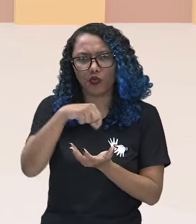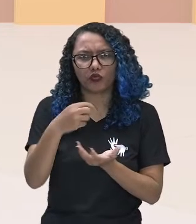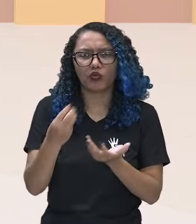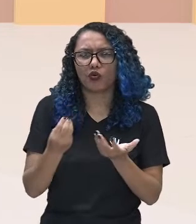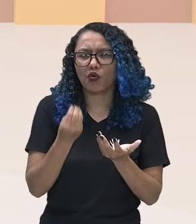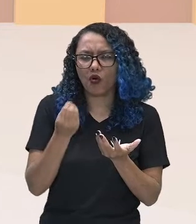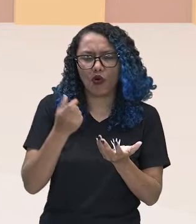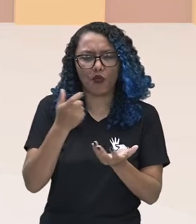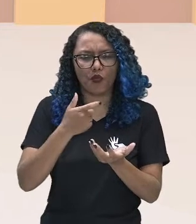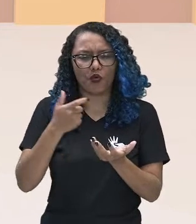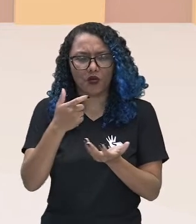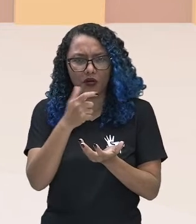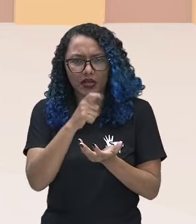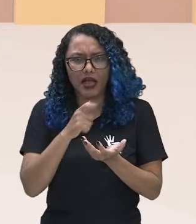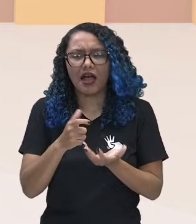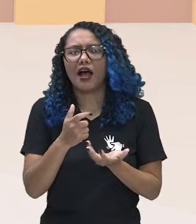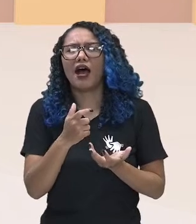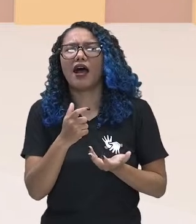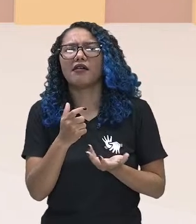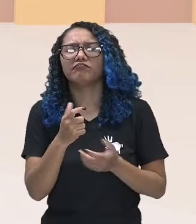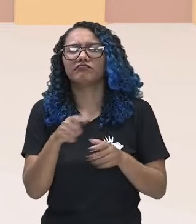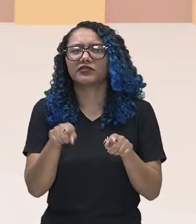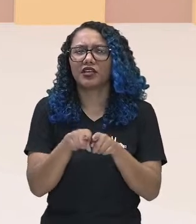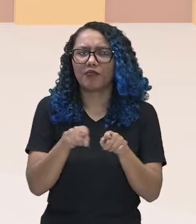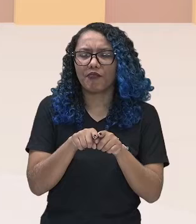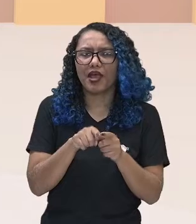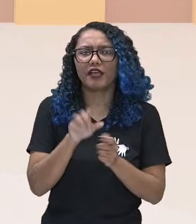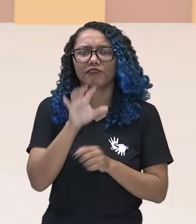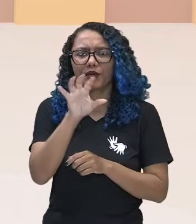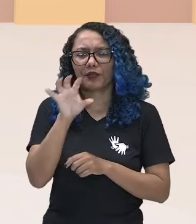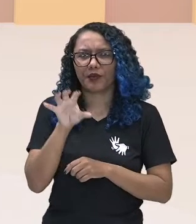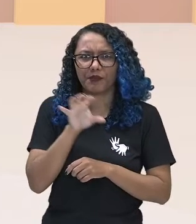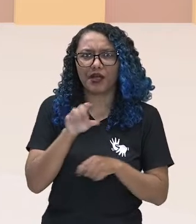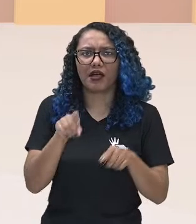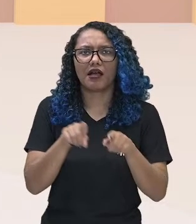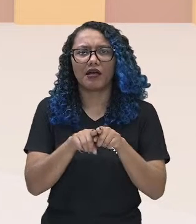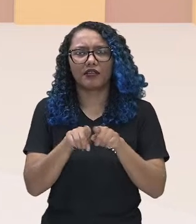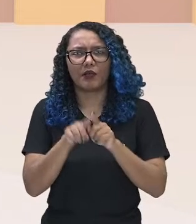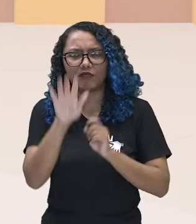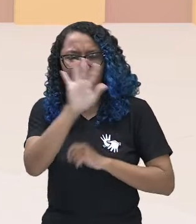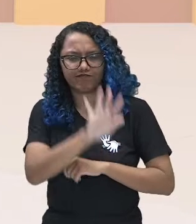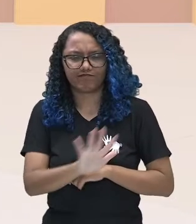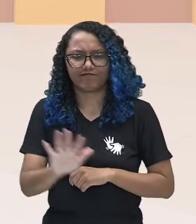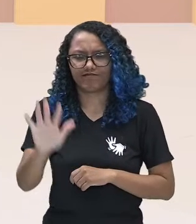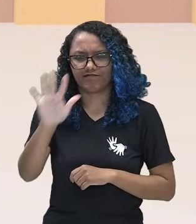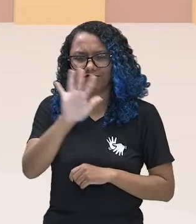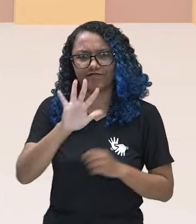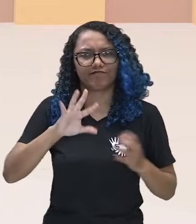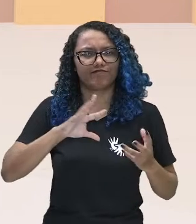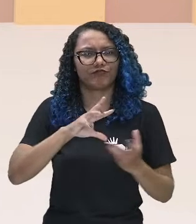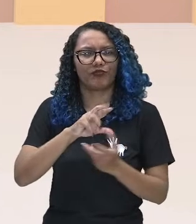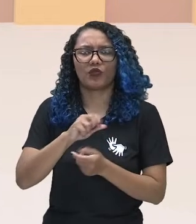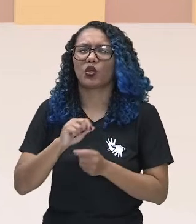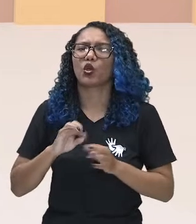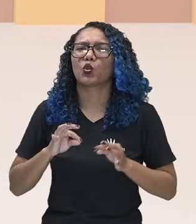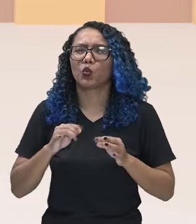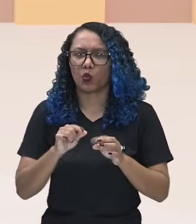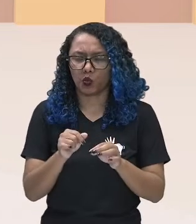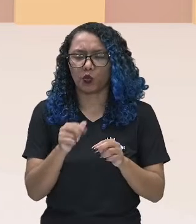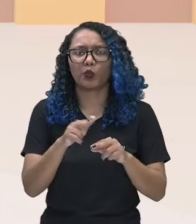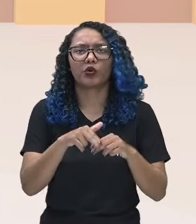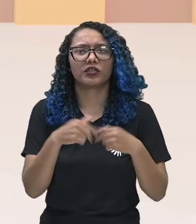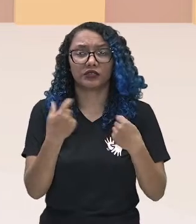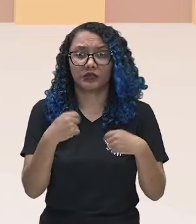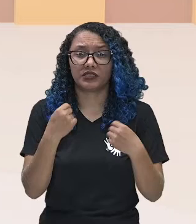âmbito local, regional, nacional, global. Então, para isso, a gente precisa conhecer essas